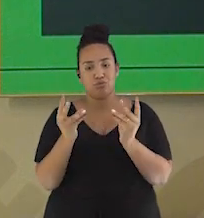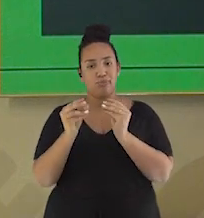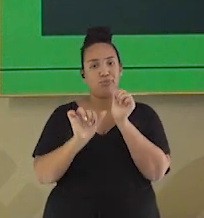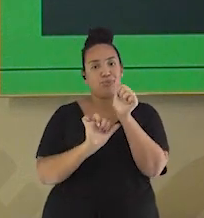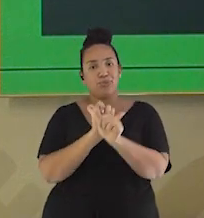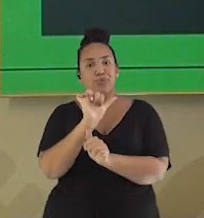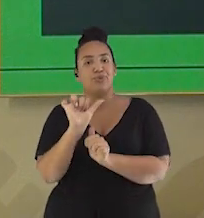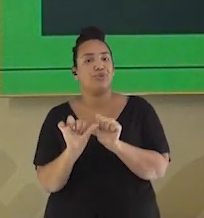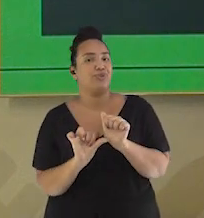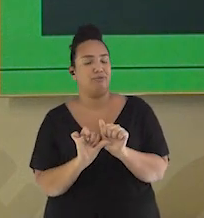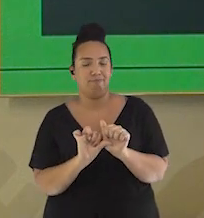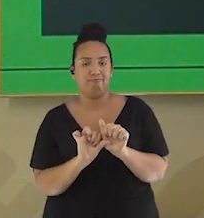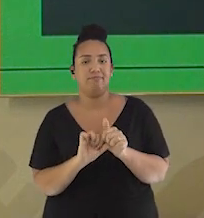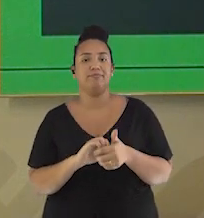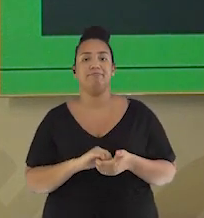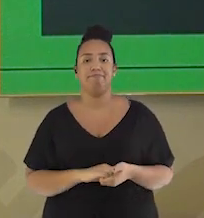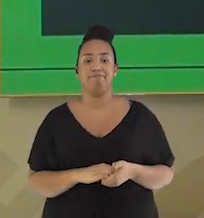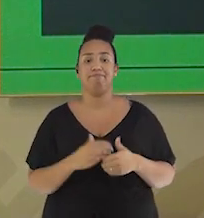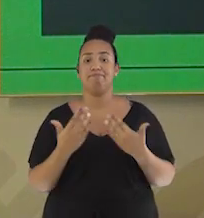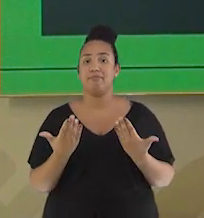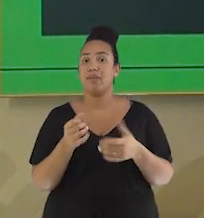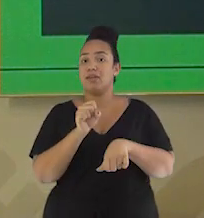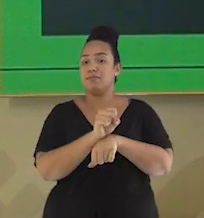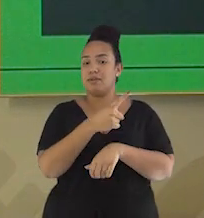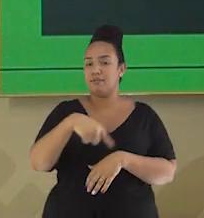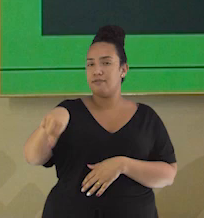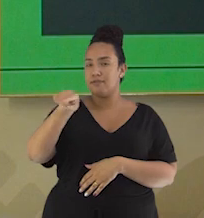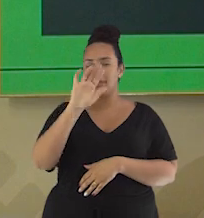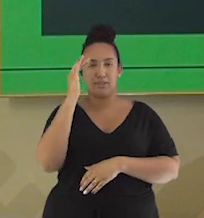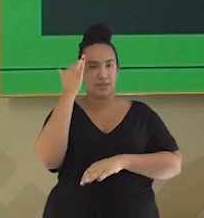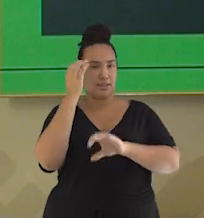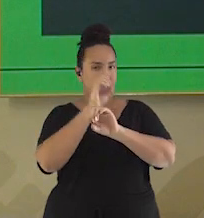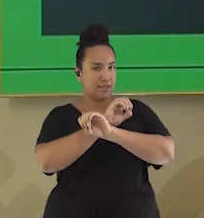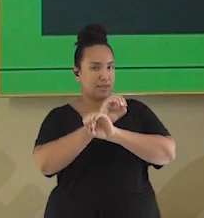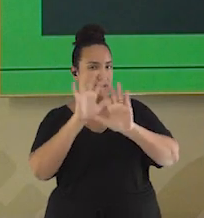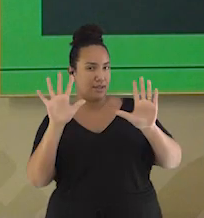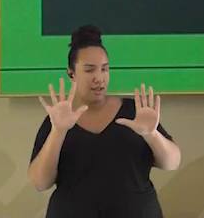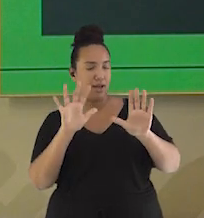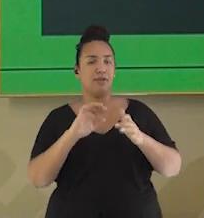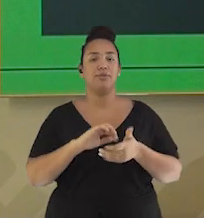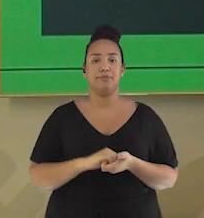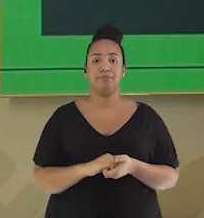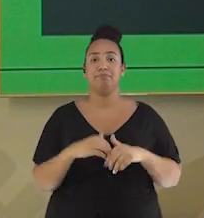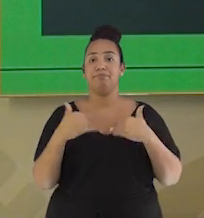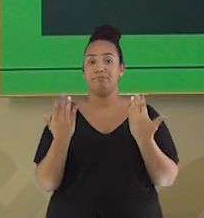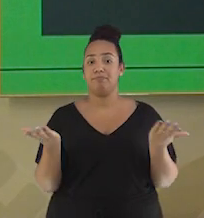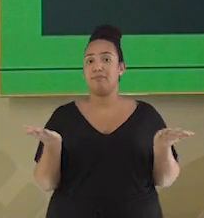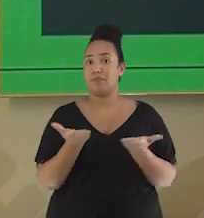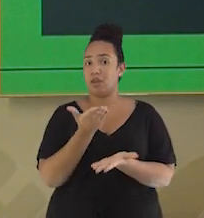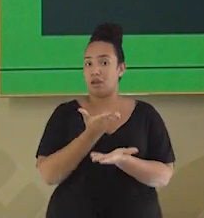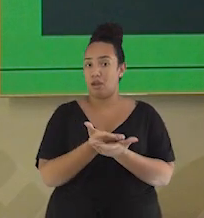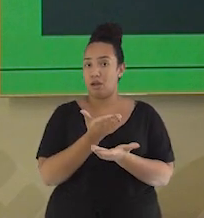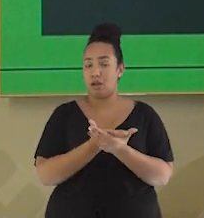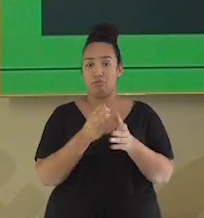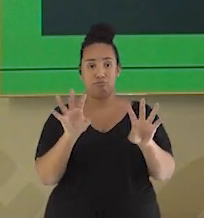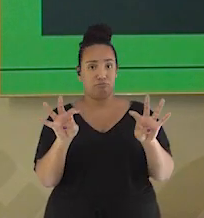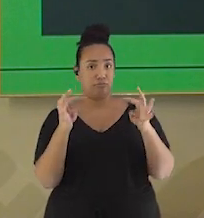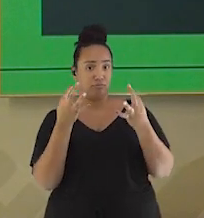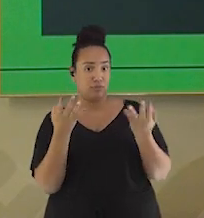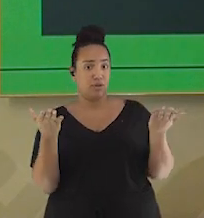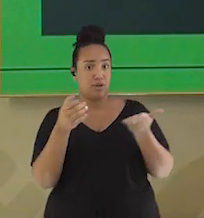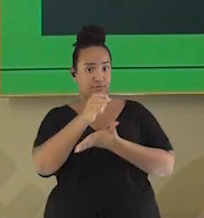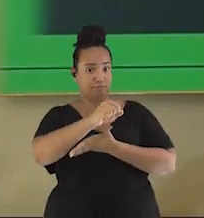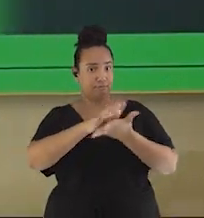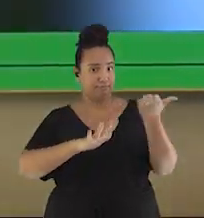assim irreversíveis. Espero que tenham entendido e vamos seguir para a nossa aula, pois temos agora uma atividade